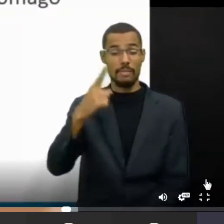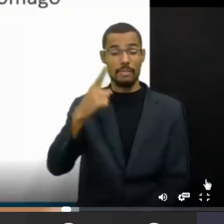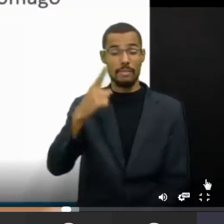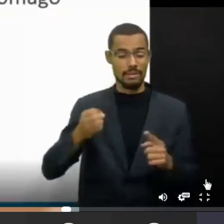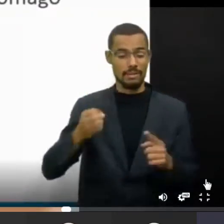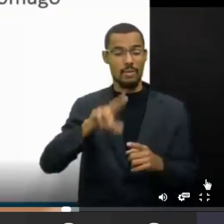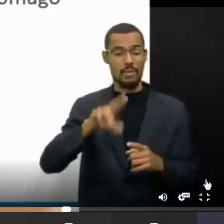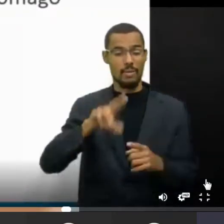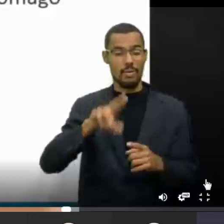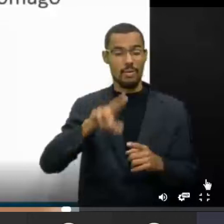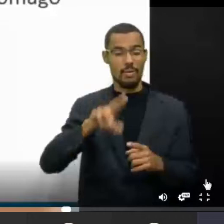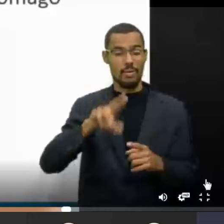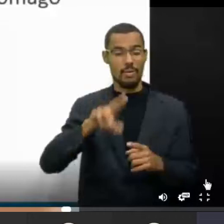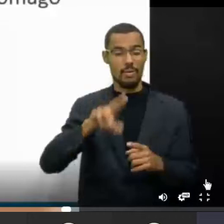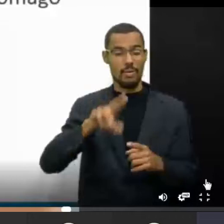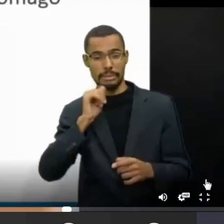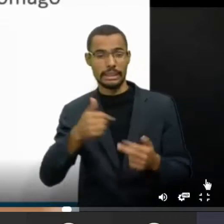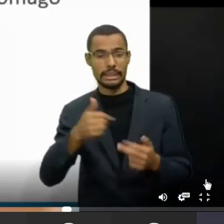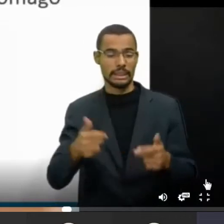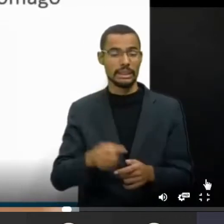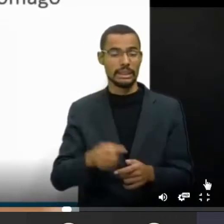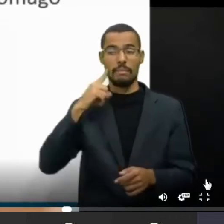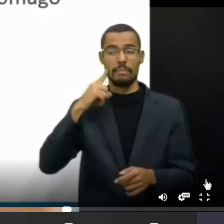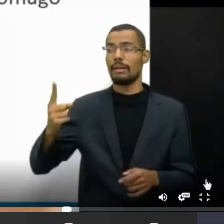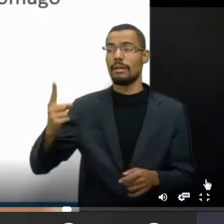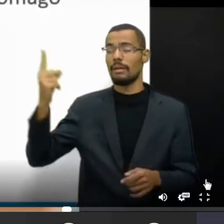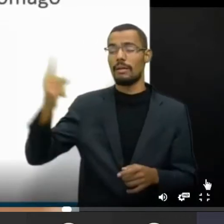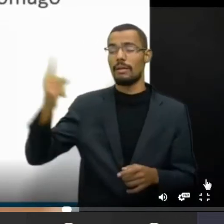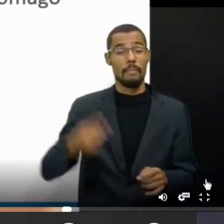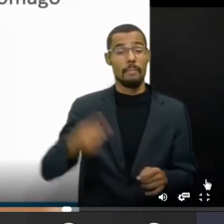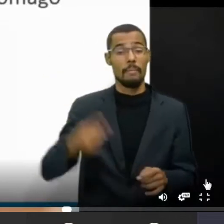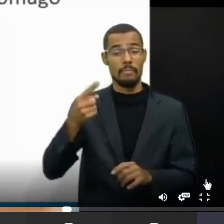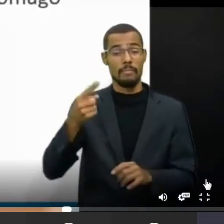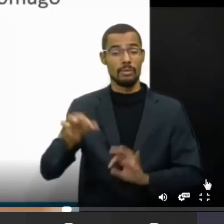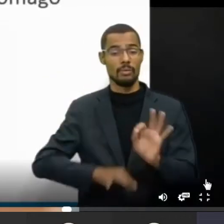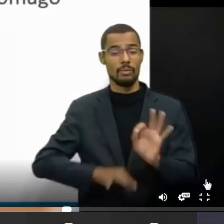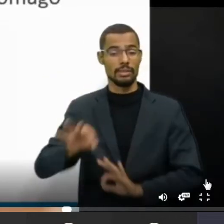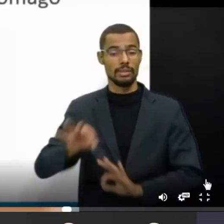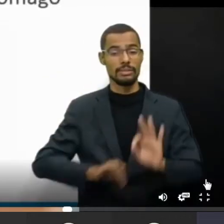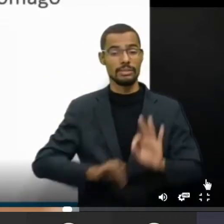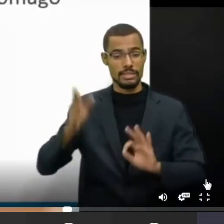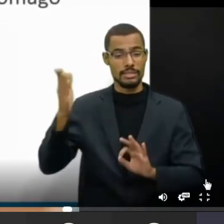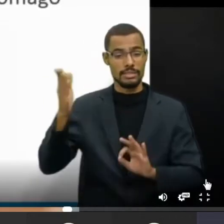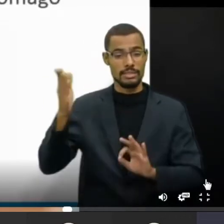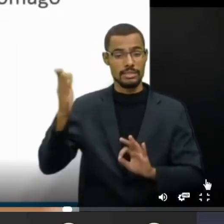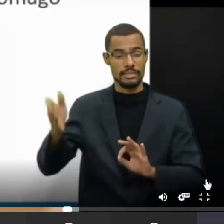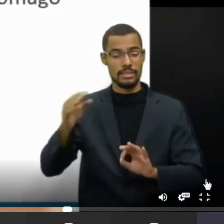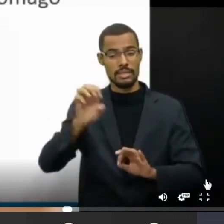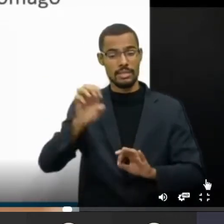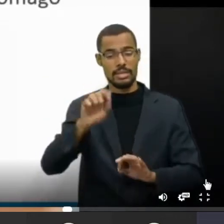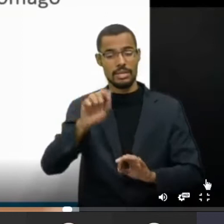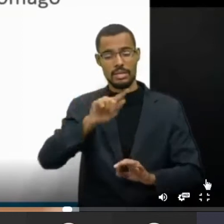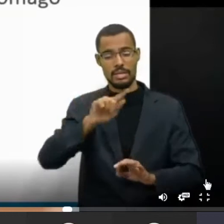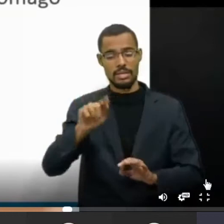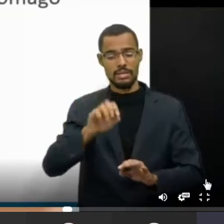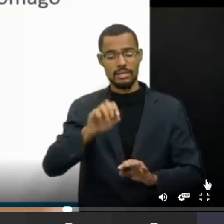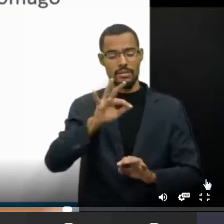de gases. Então, nessa primeira porção aqui do